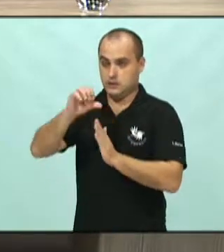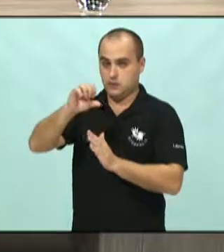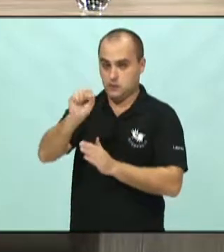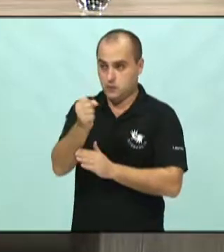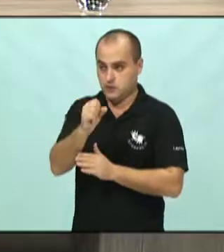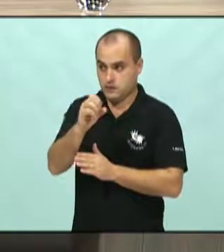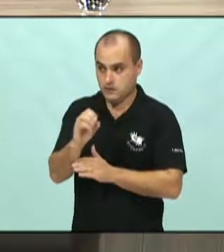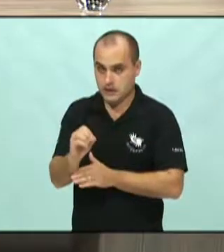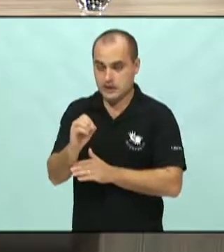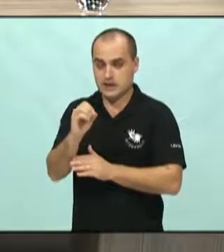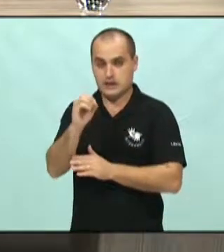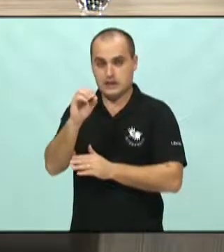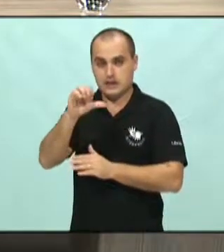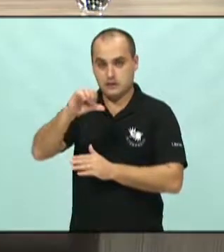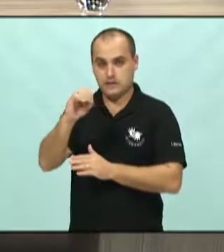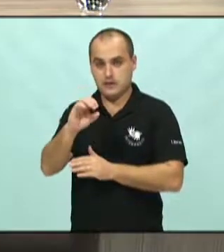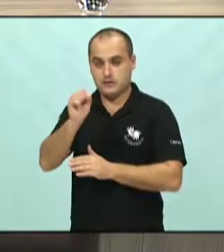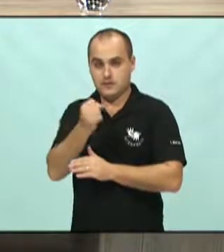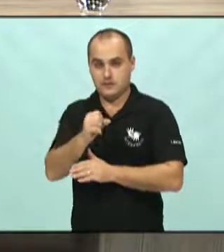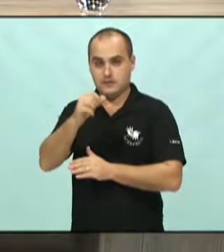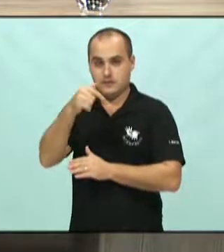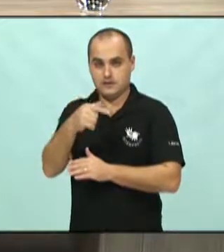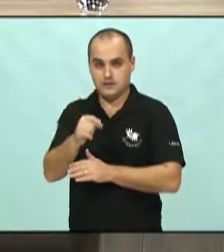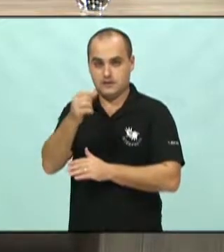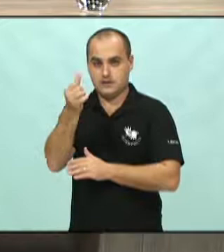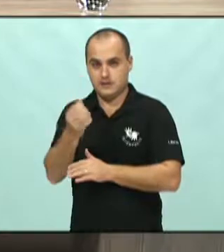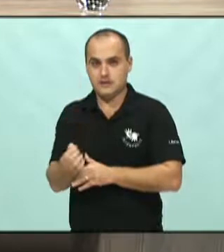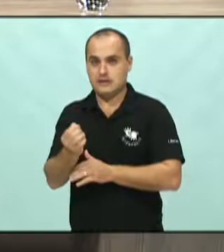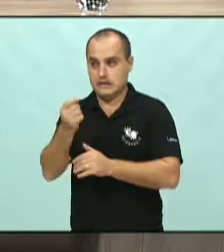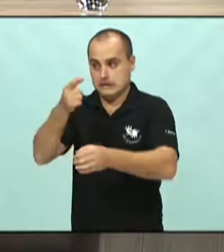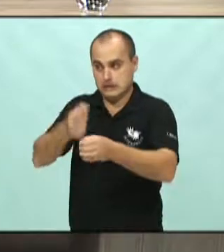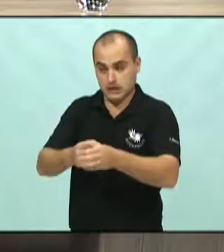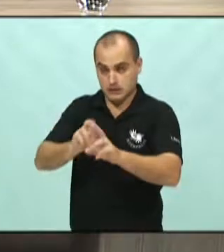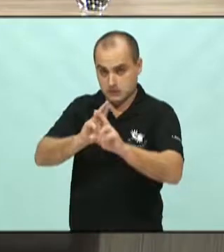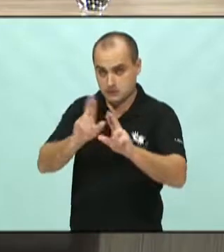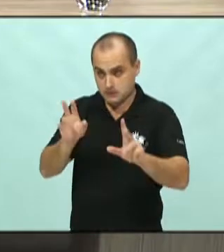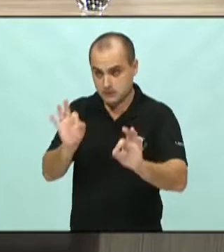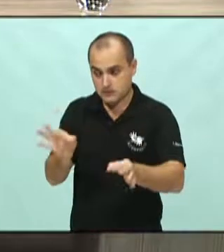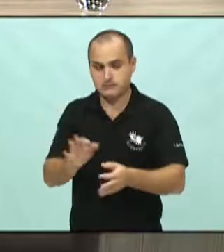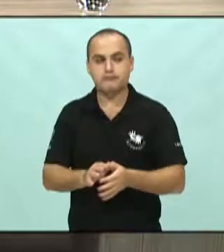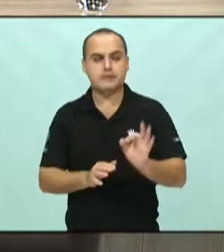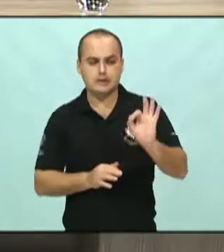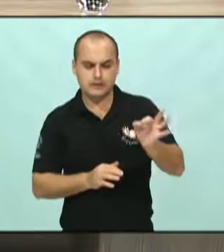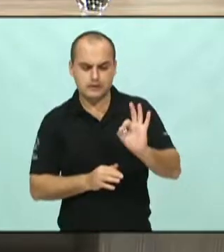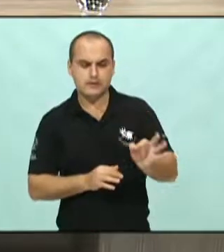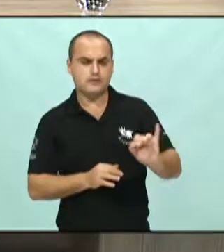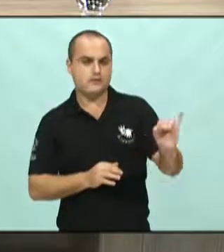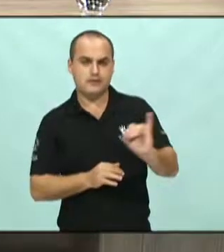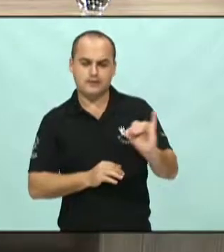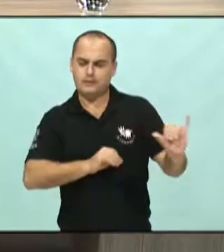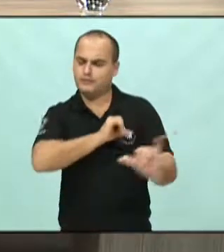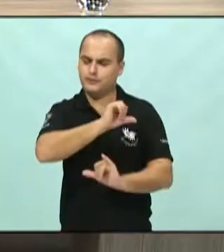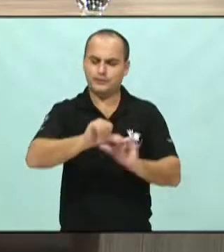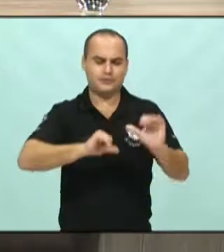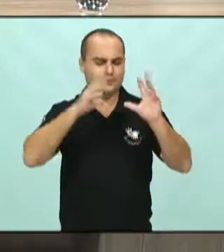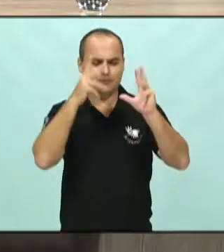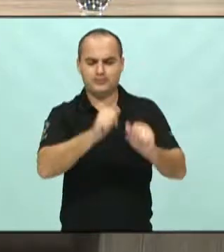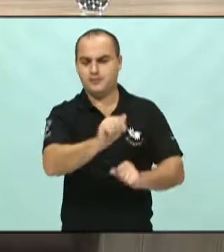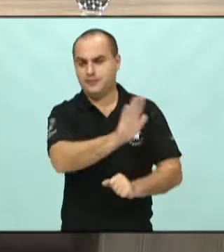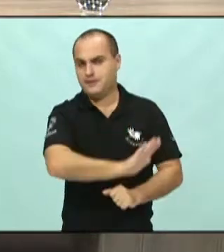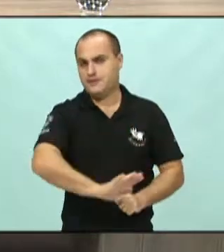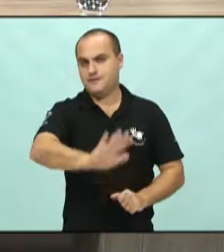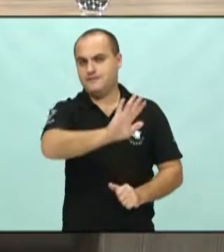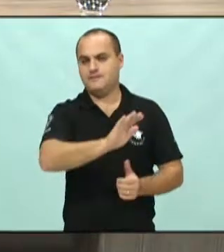80, 70, 60, 50, a cidade era outra, né? Exatamente, né? Itajaí se transformou totalmente, né?